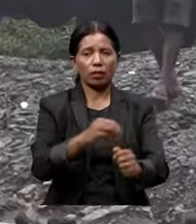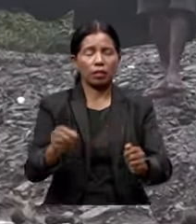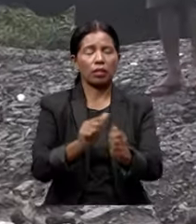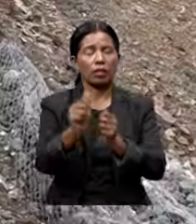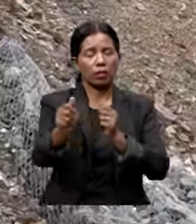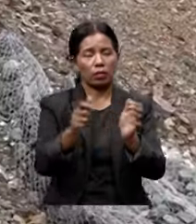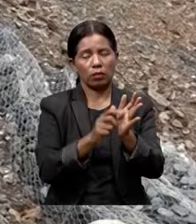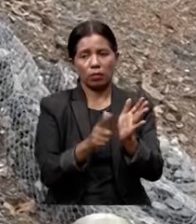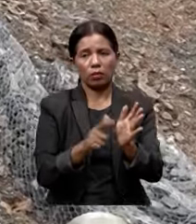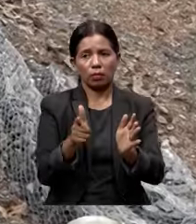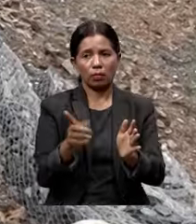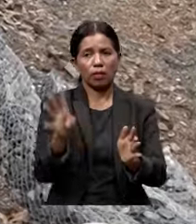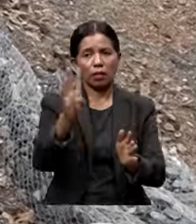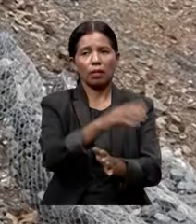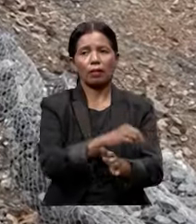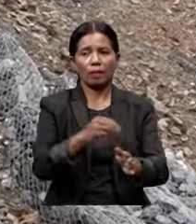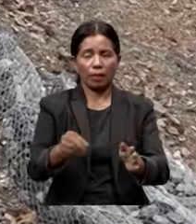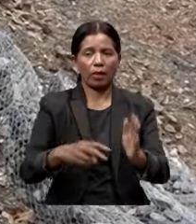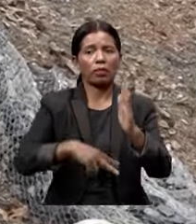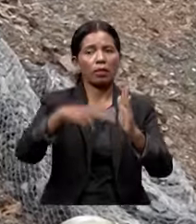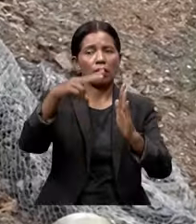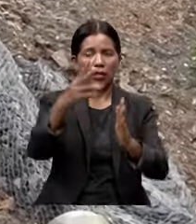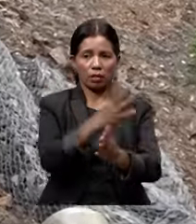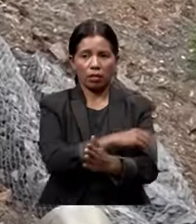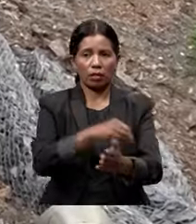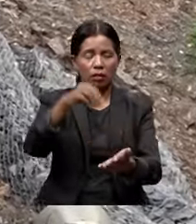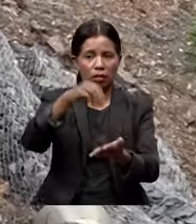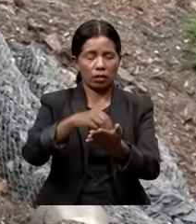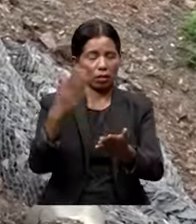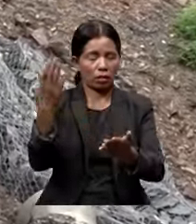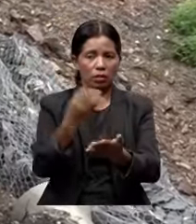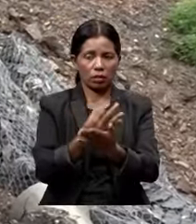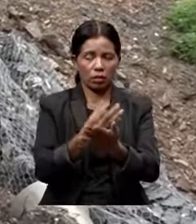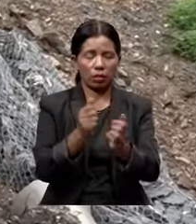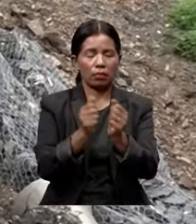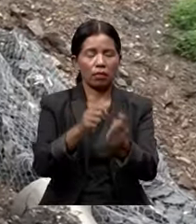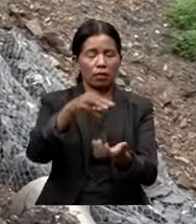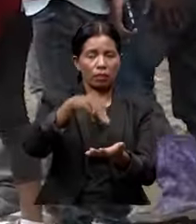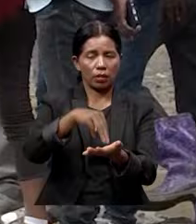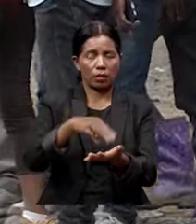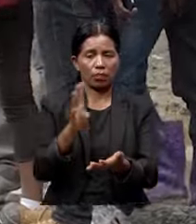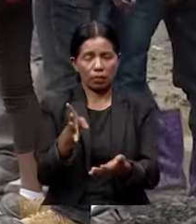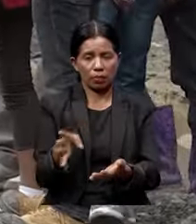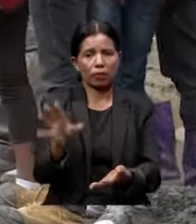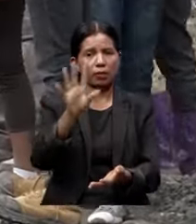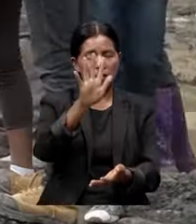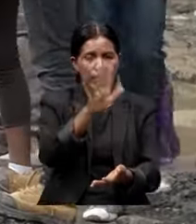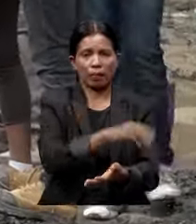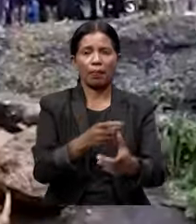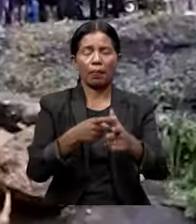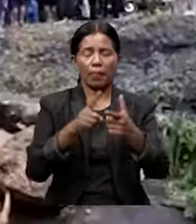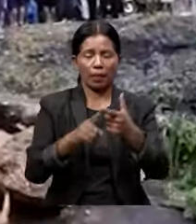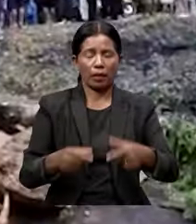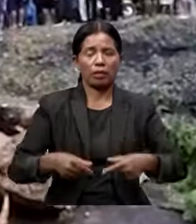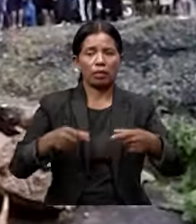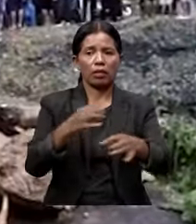Nulo Resinhat, ponto Ato Cida Hatnulo, o valor obra nebe prevê dólar americano milhão Hatnulo Resin Lima. Autorizamos